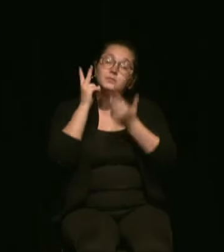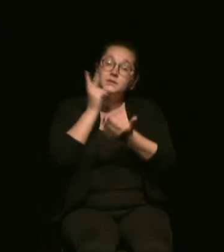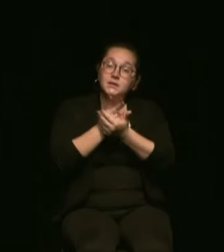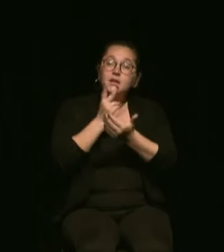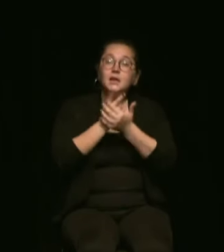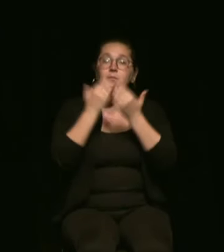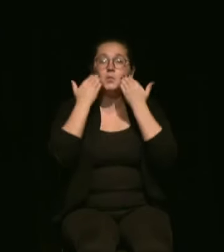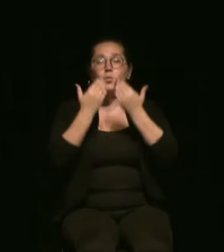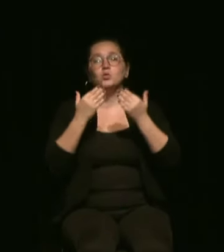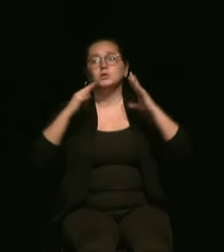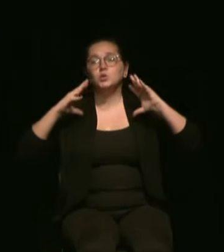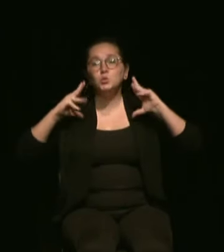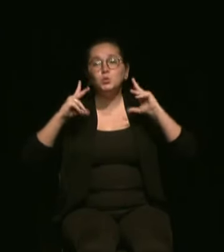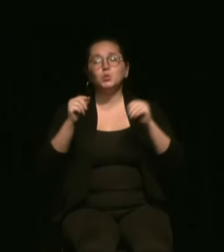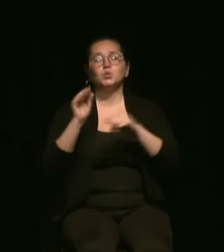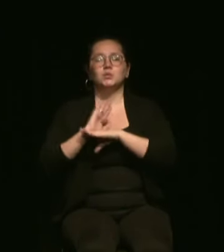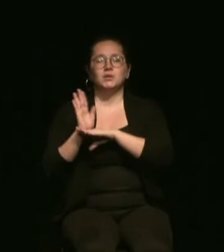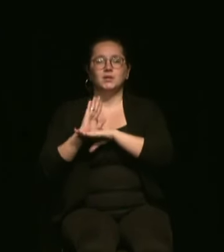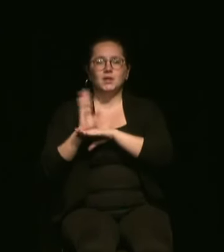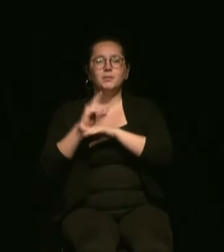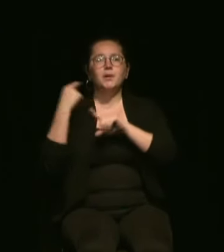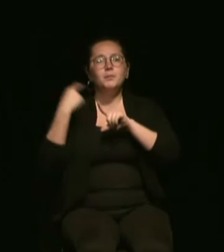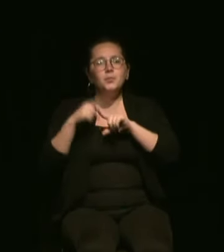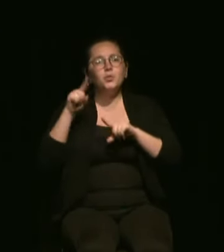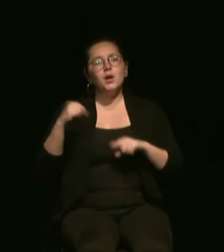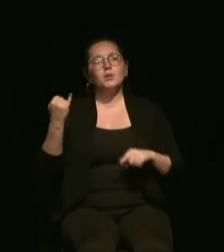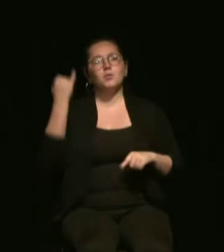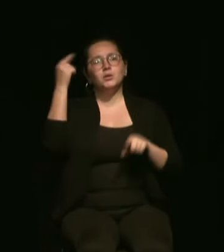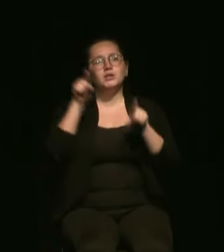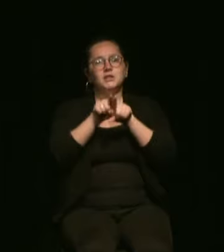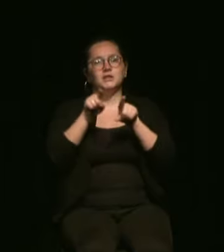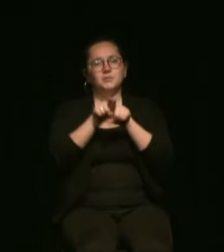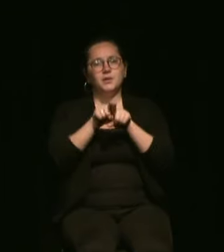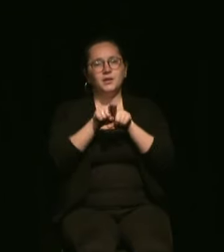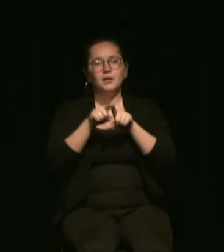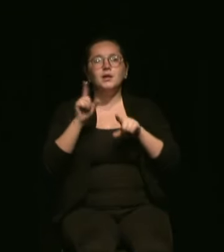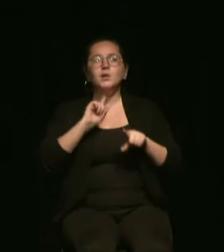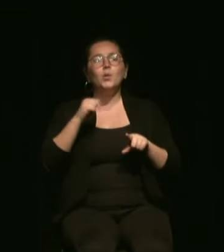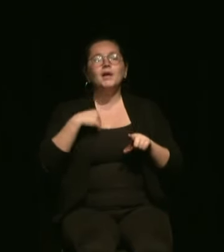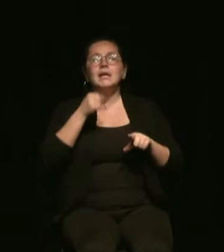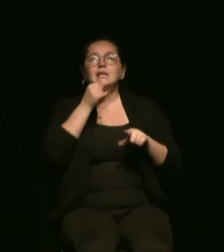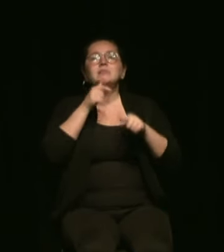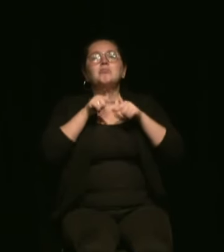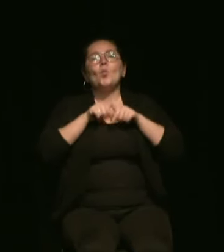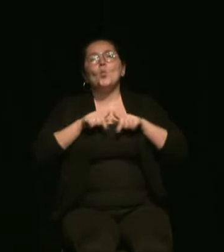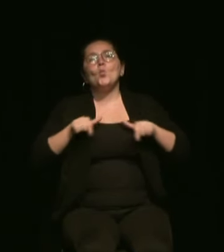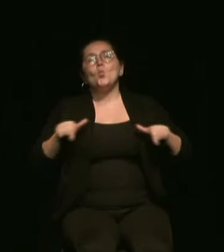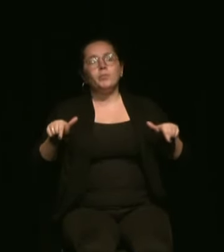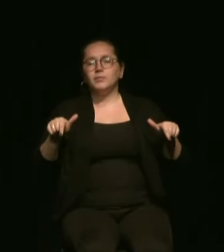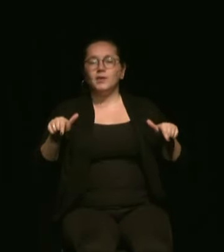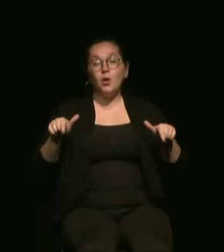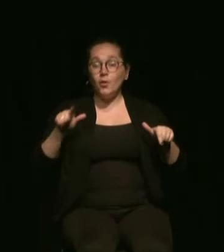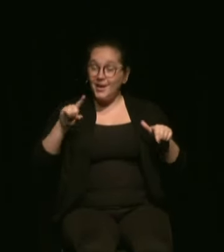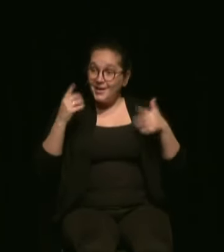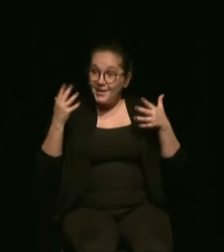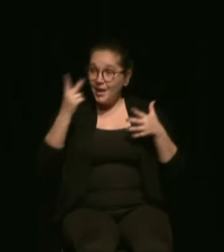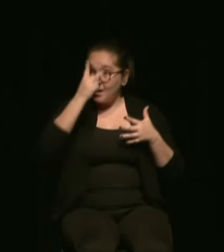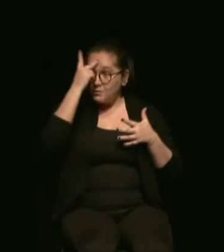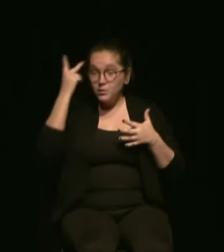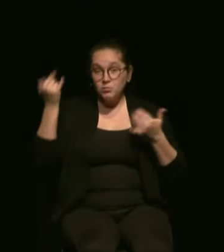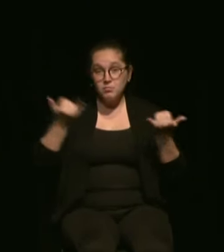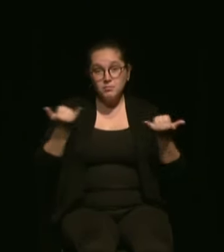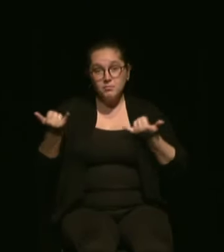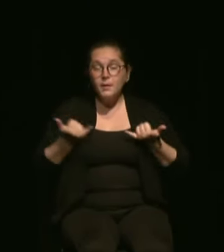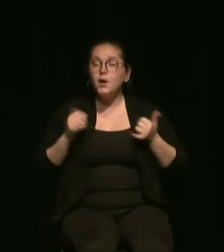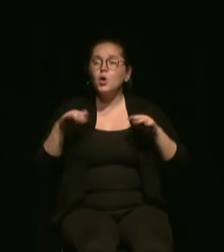recorrente em todo o cinema dele. Porque era um tema importante para ele. Ele não está vazio de nada. Ele está querendo que as pessoas digam para ele